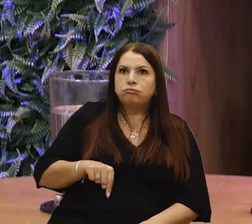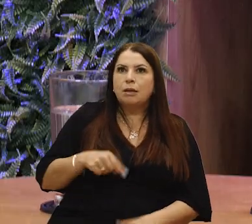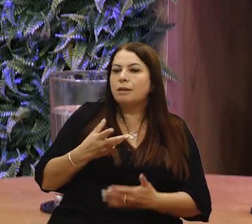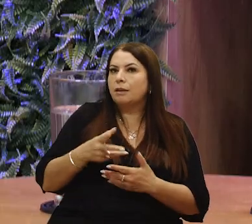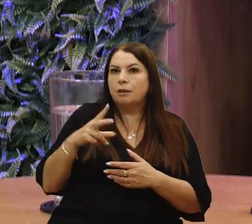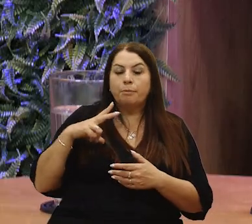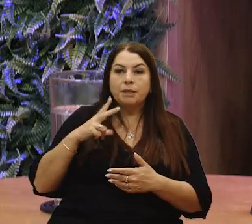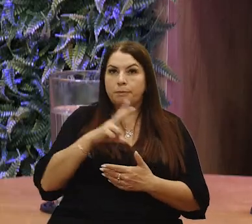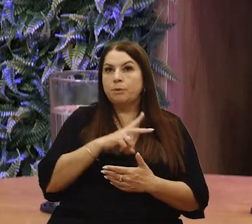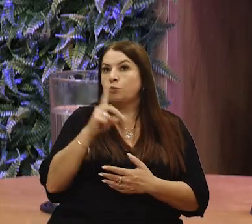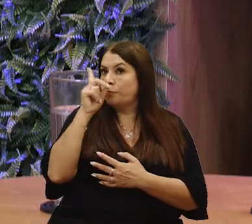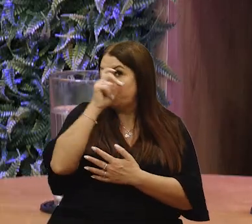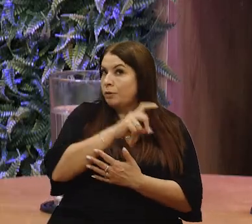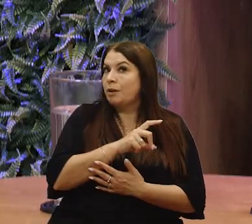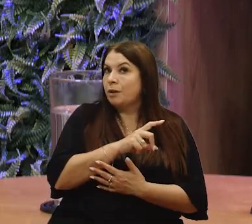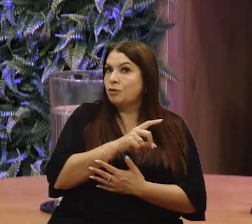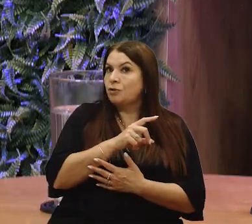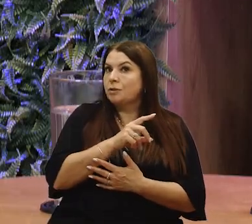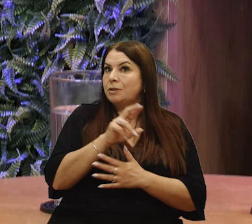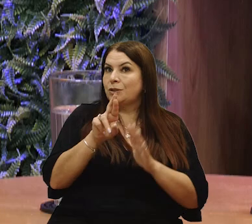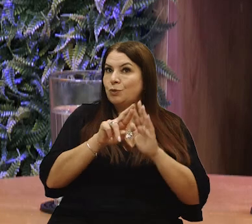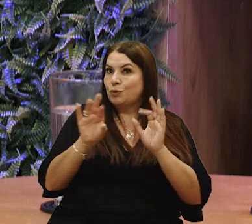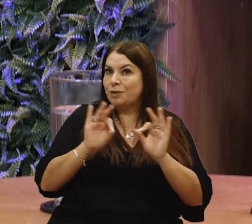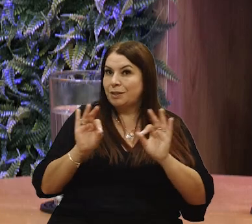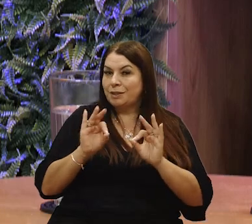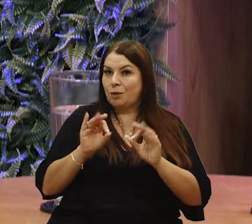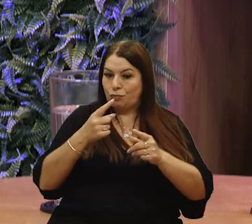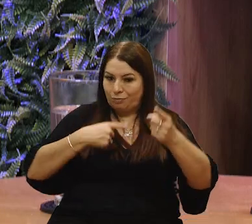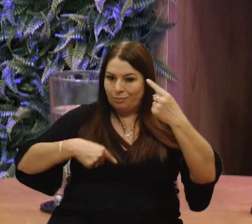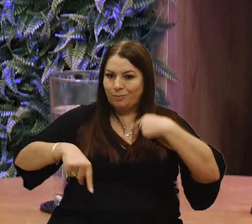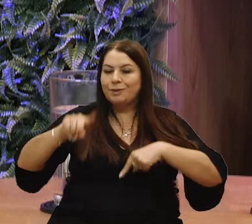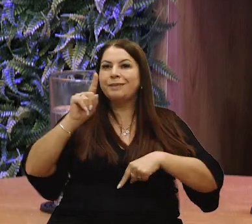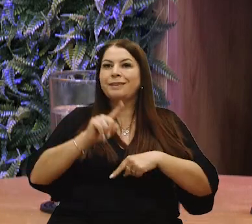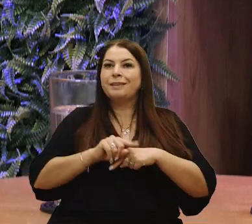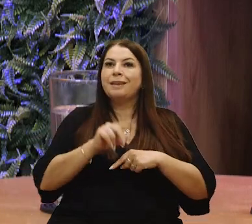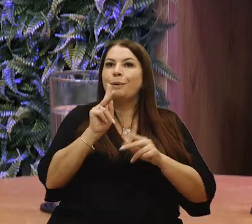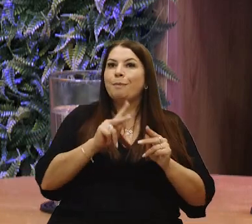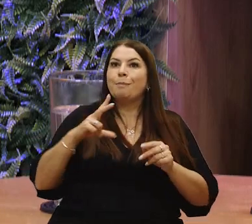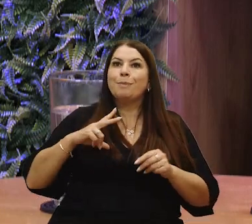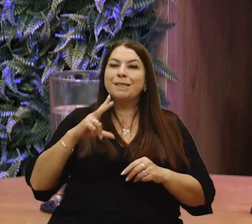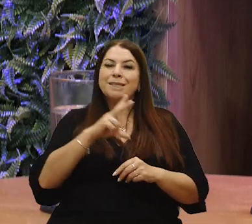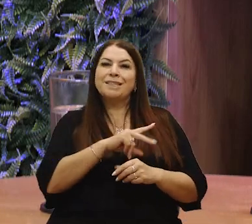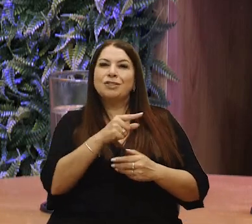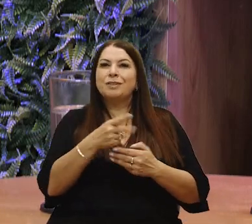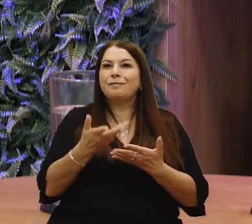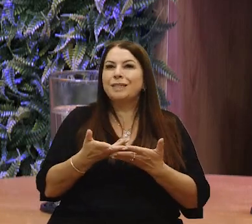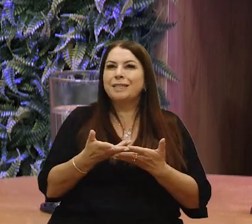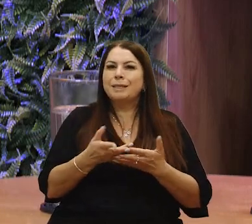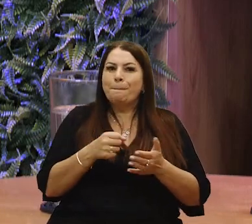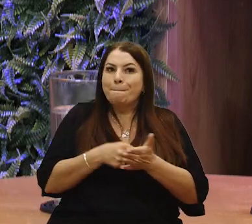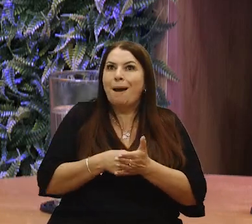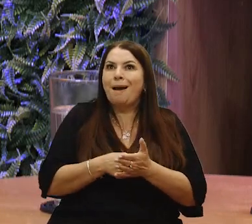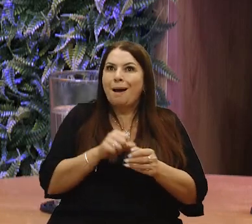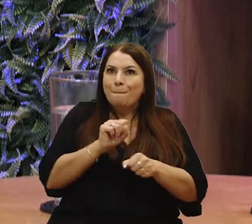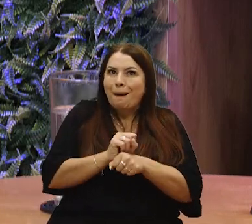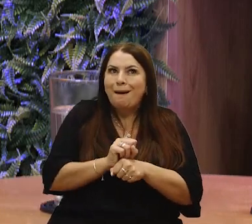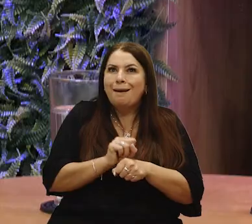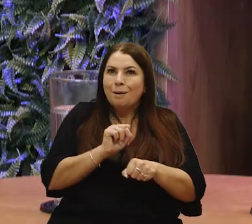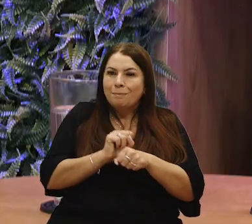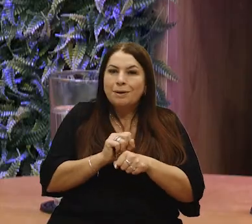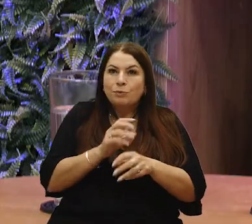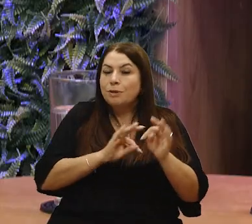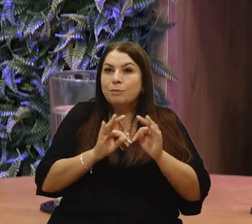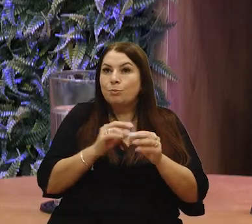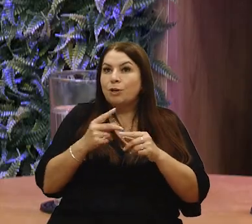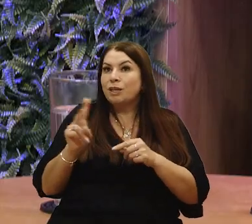acaba armazenando muito mais gordura do que deveria, né? Onde que o exercício entra aqui, né? O exercício, ele trabalha muito melhorando